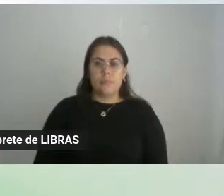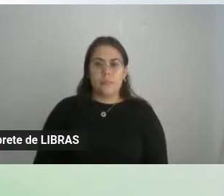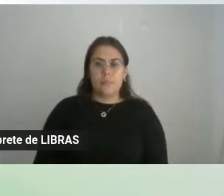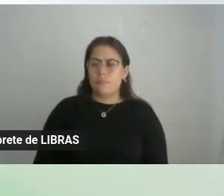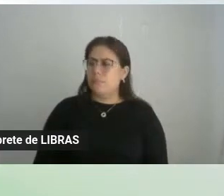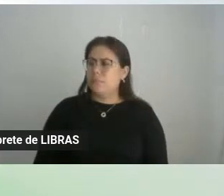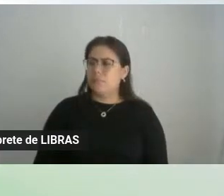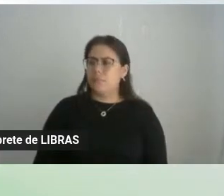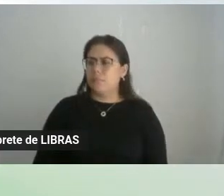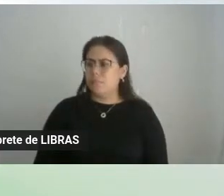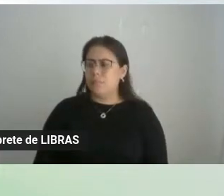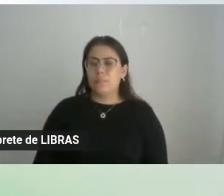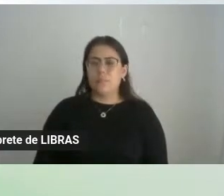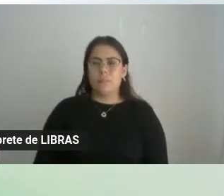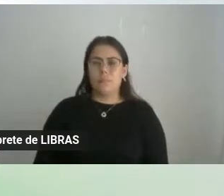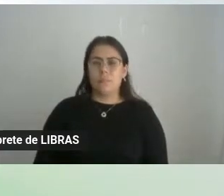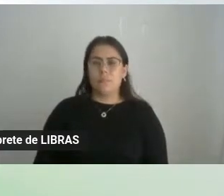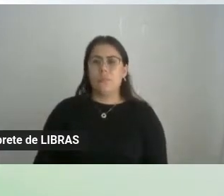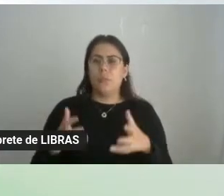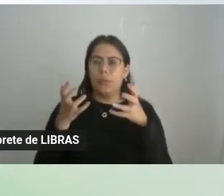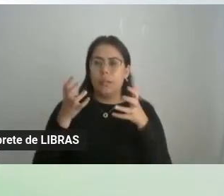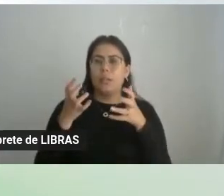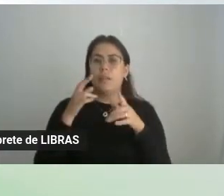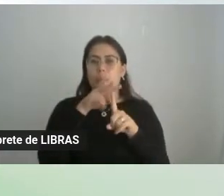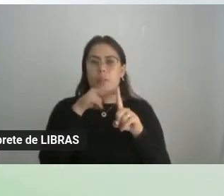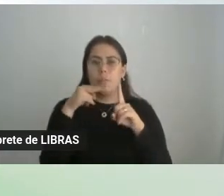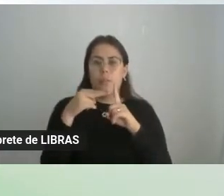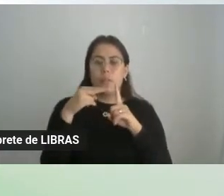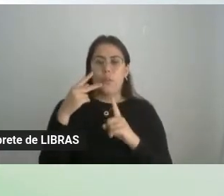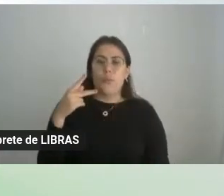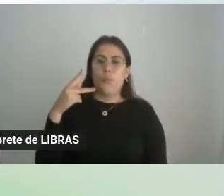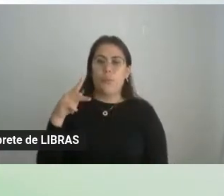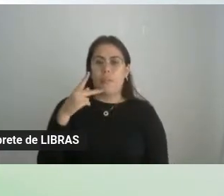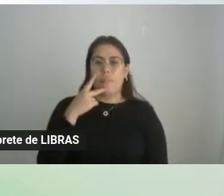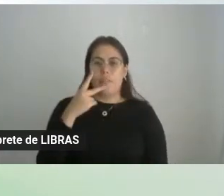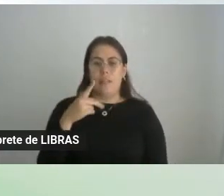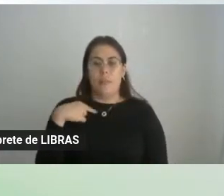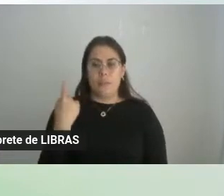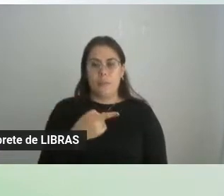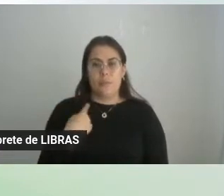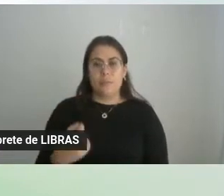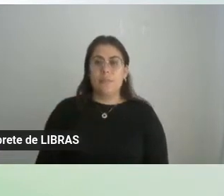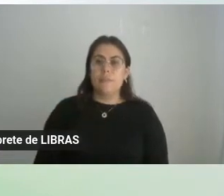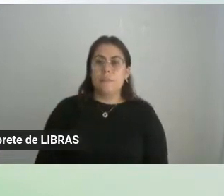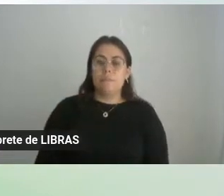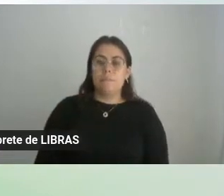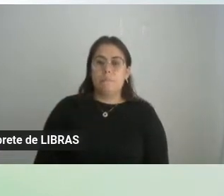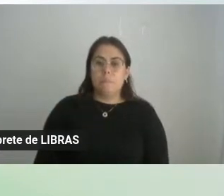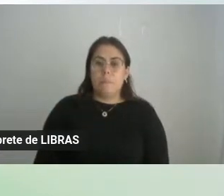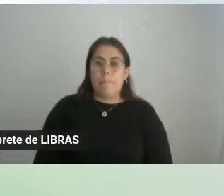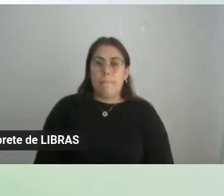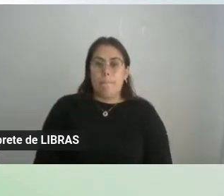Eu gostaria que você pudesse trazer também a sua percepção e deixar essa mensagem aqui para nós. Sim, nós,